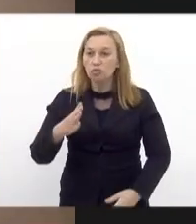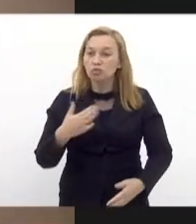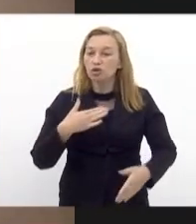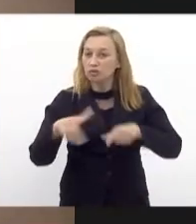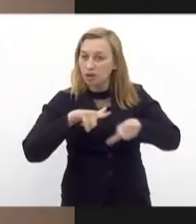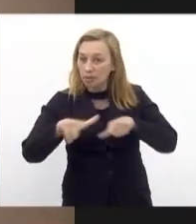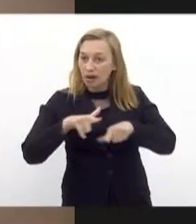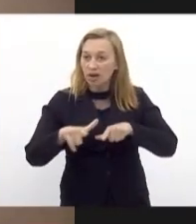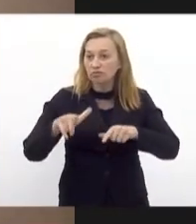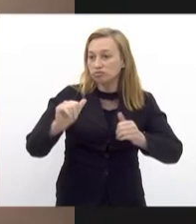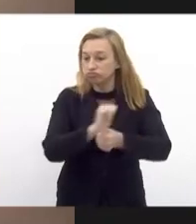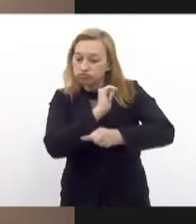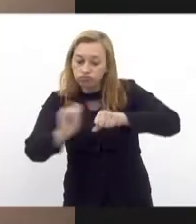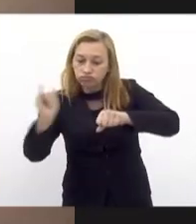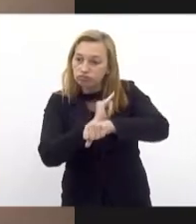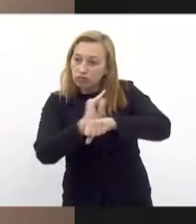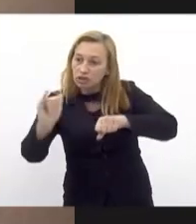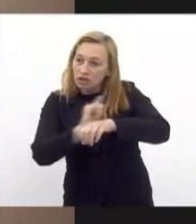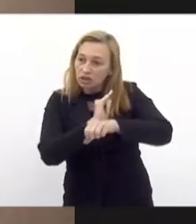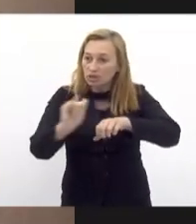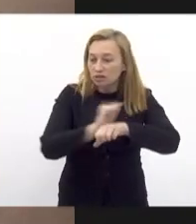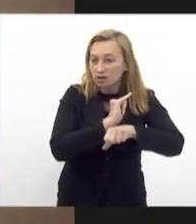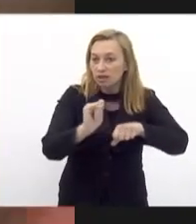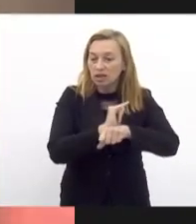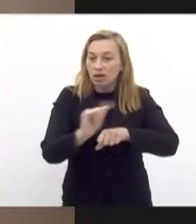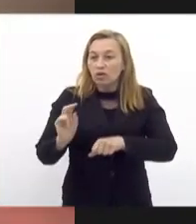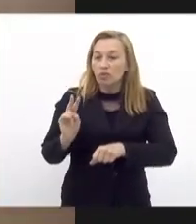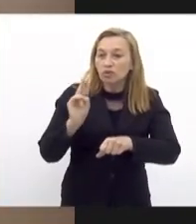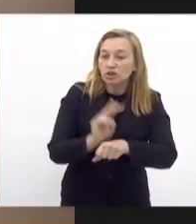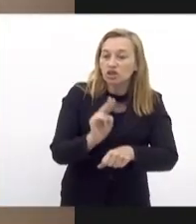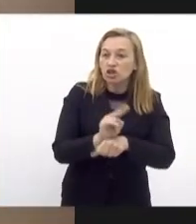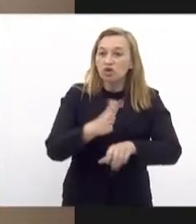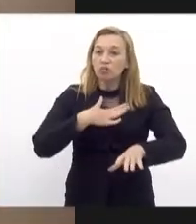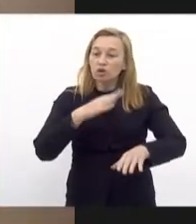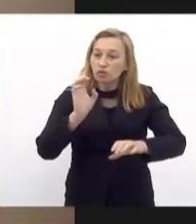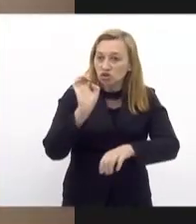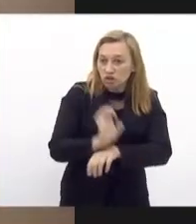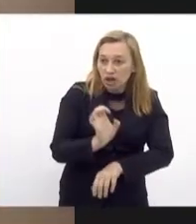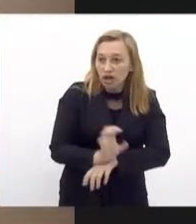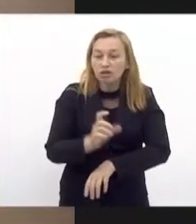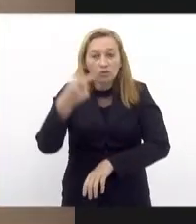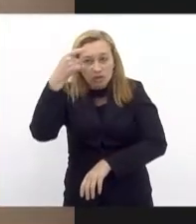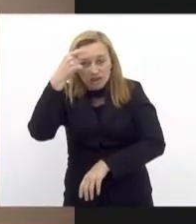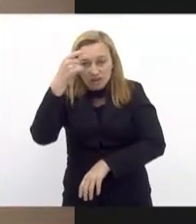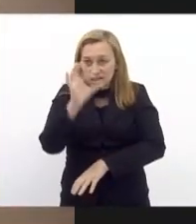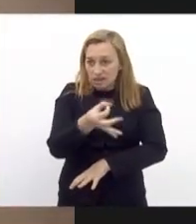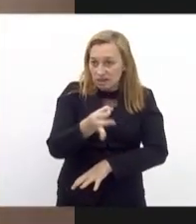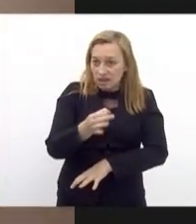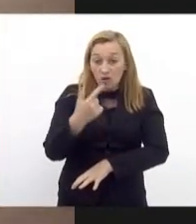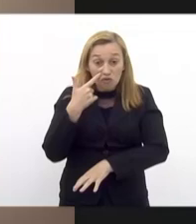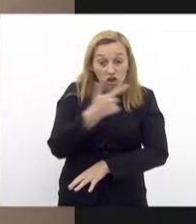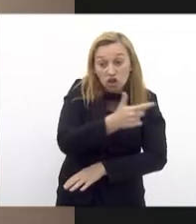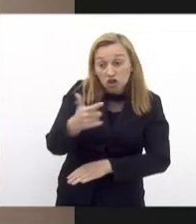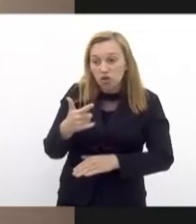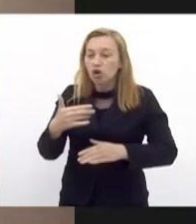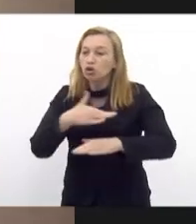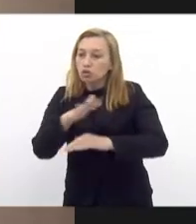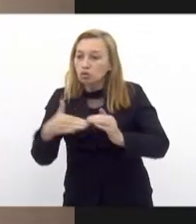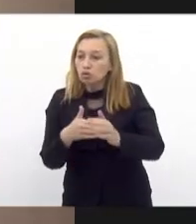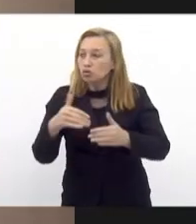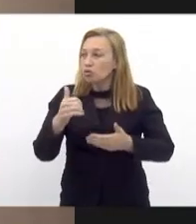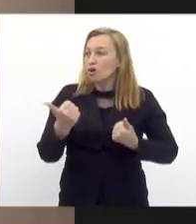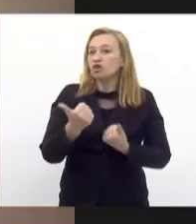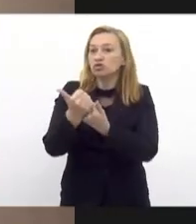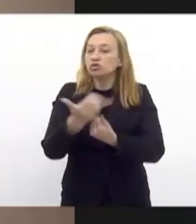fazer essa articulação, defender o meu Estado, o que é o senso comum, eu vejo de todos aqui, né, com a ajuda de vocês, melhor